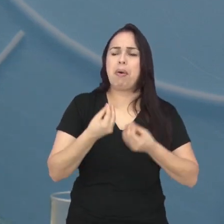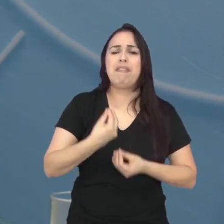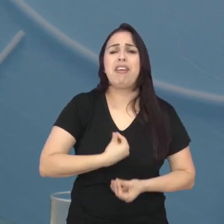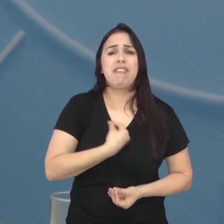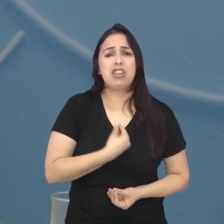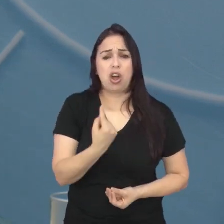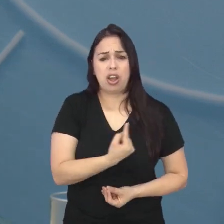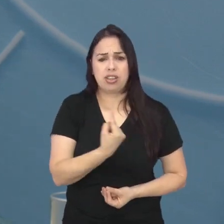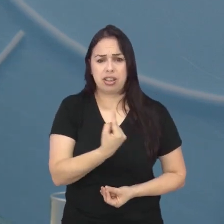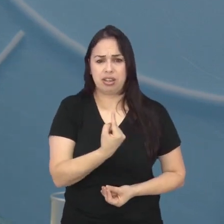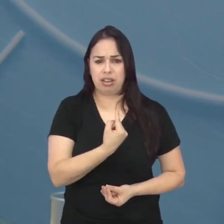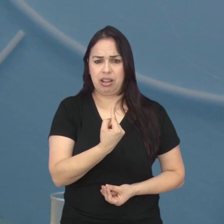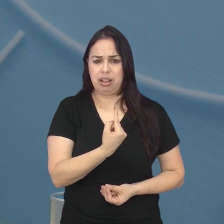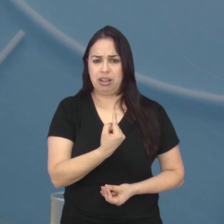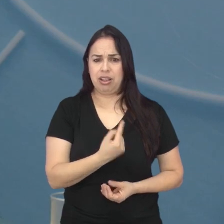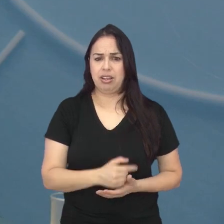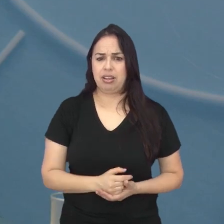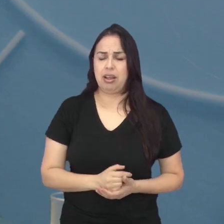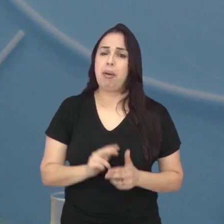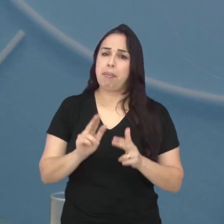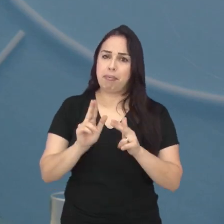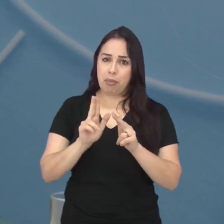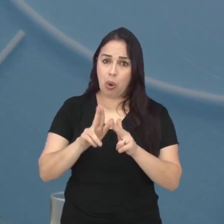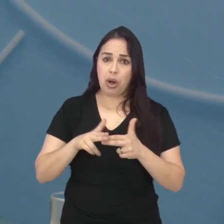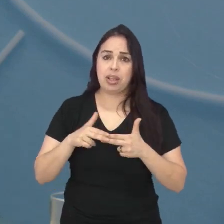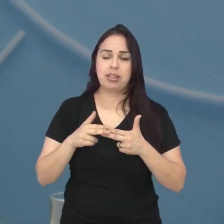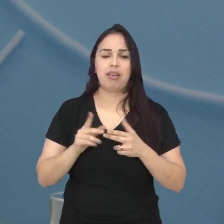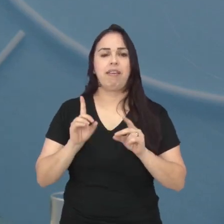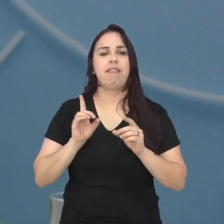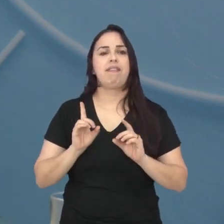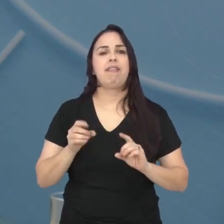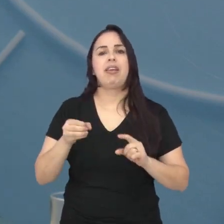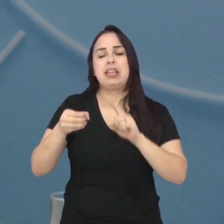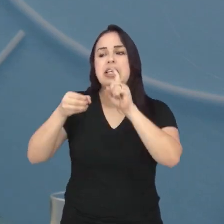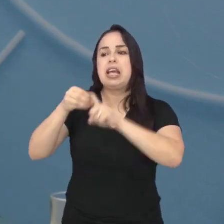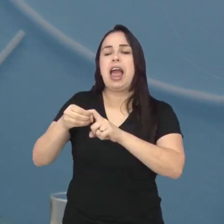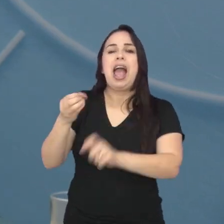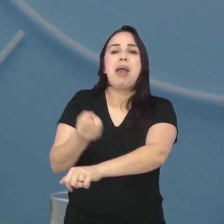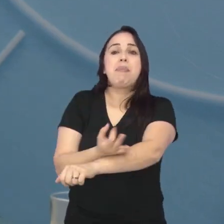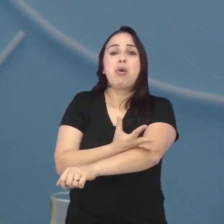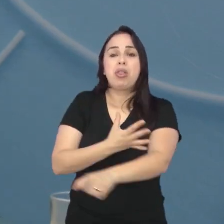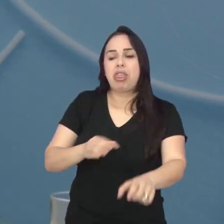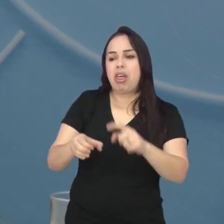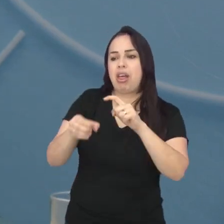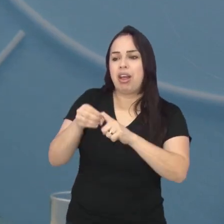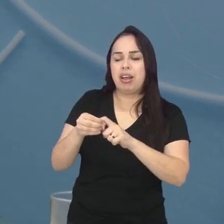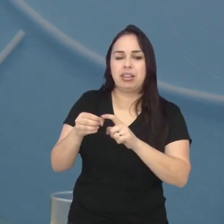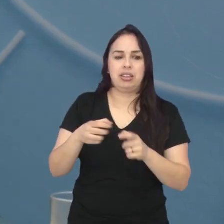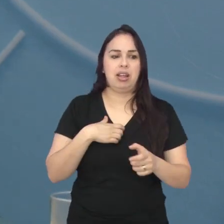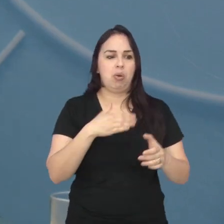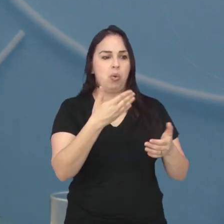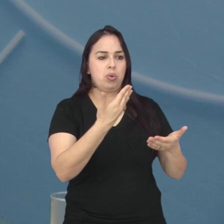vai sobreviver sozinha? Eu não vou dar conta de tudo. Então, por isso as pessoas ficam. Fica uma dependência emocional.